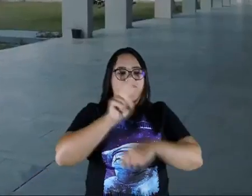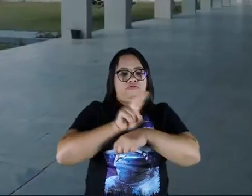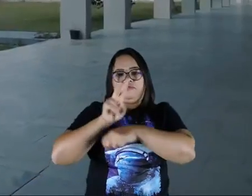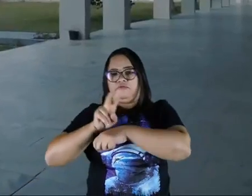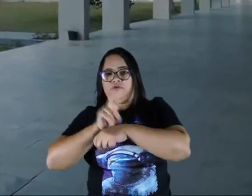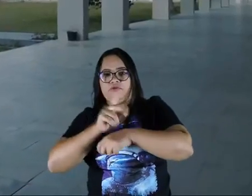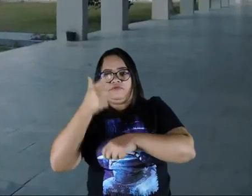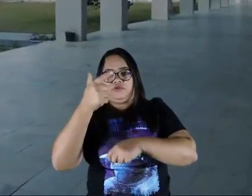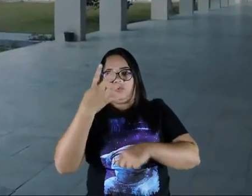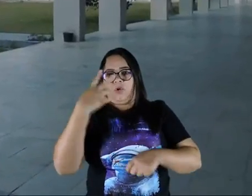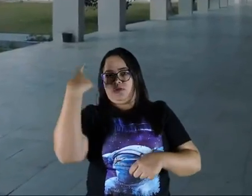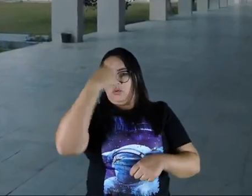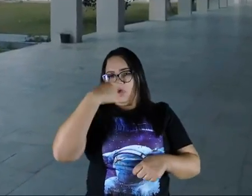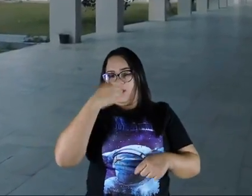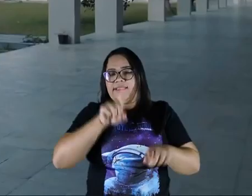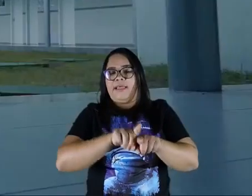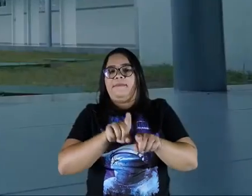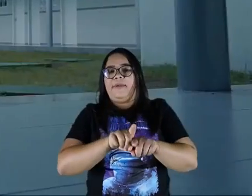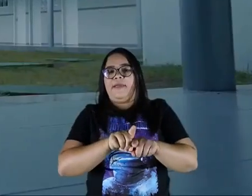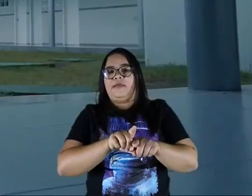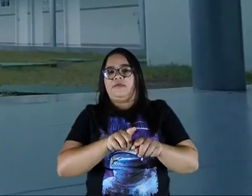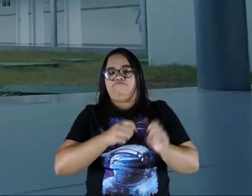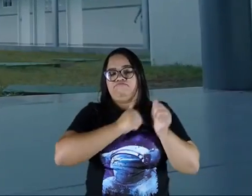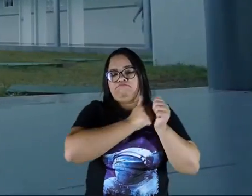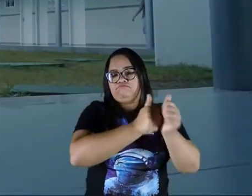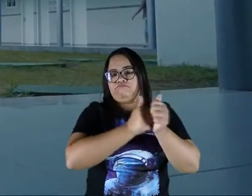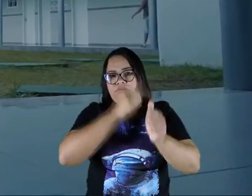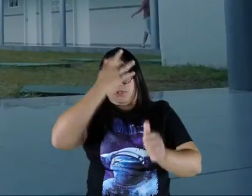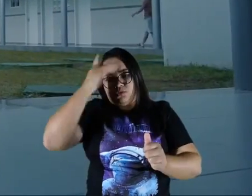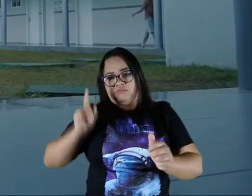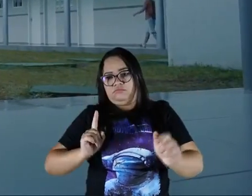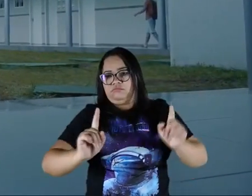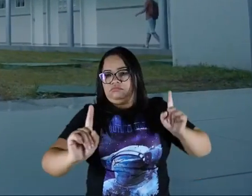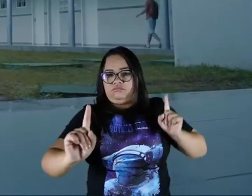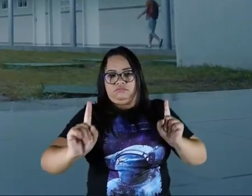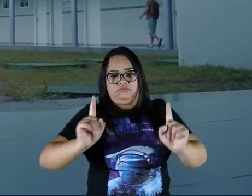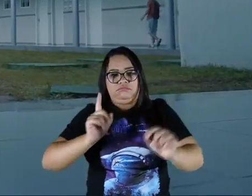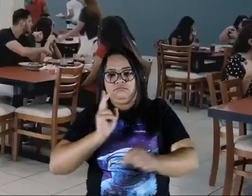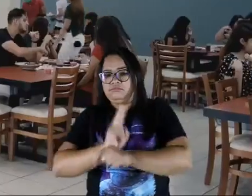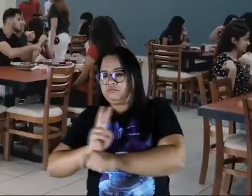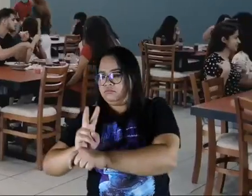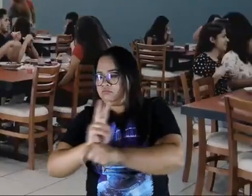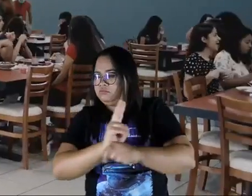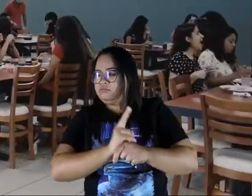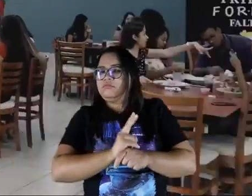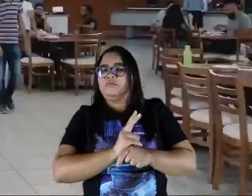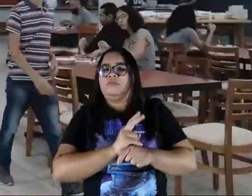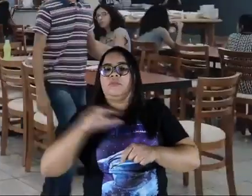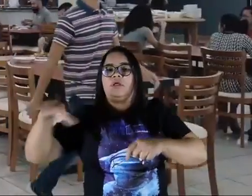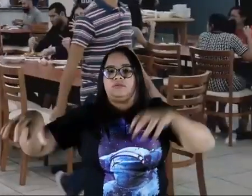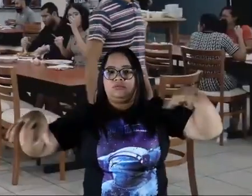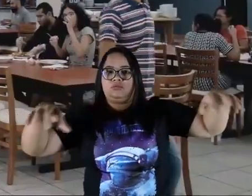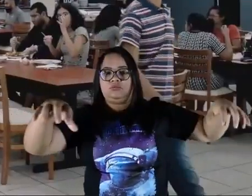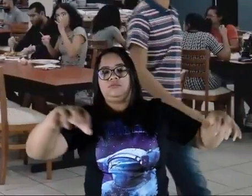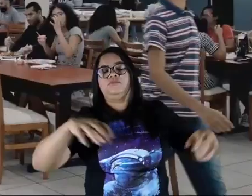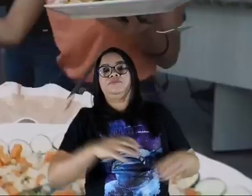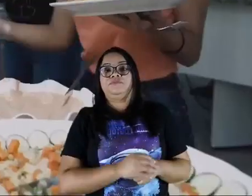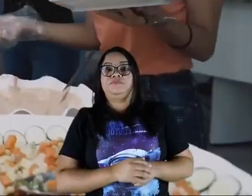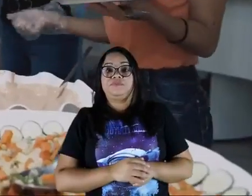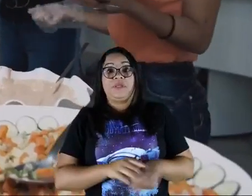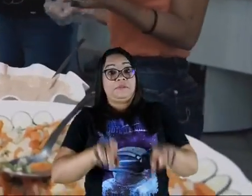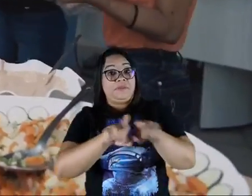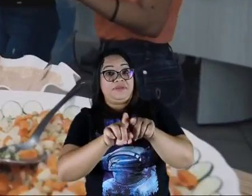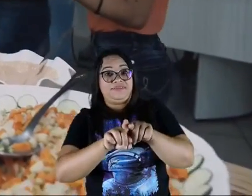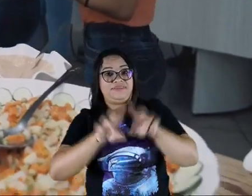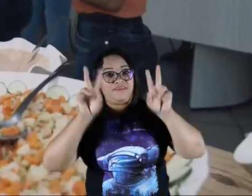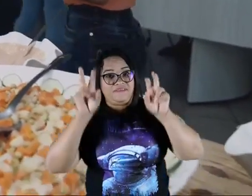e monitores para cada residencial, que garantem a segurança e o cuidado dos alunos. Falando em atividades em